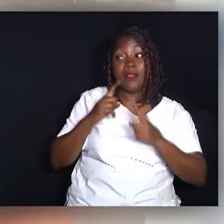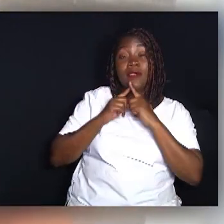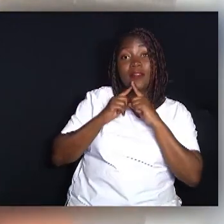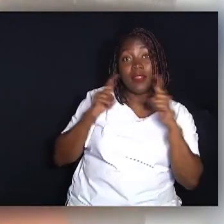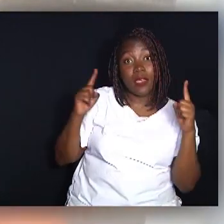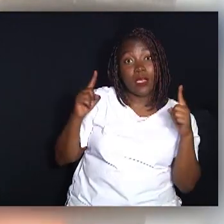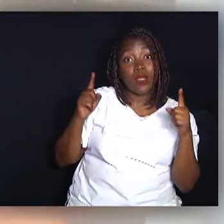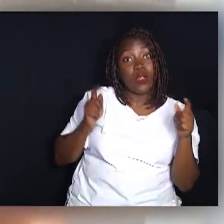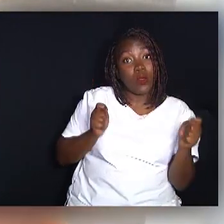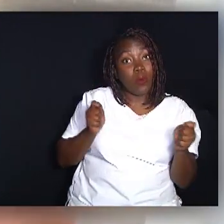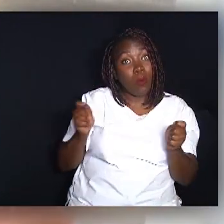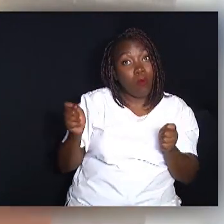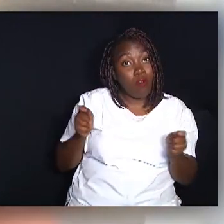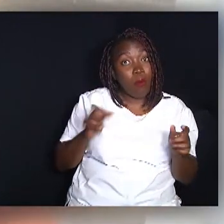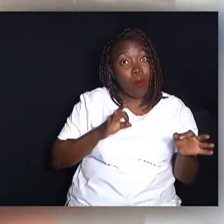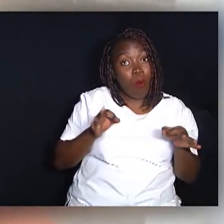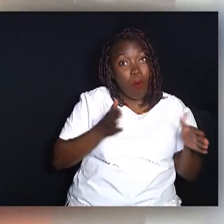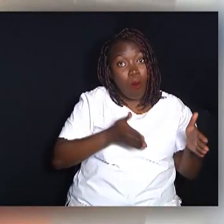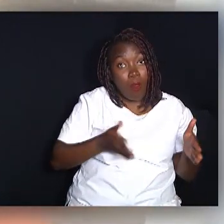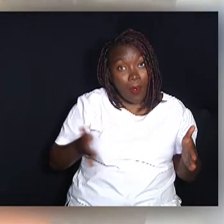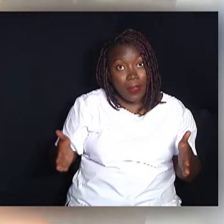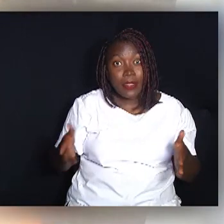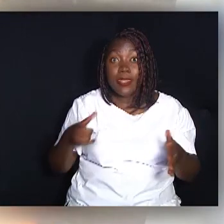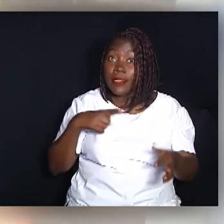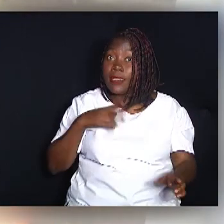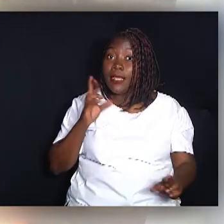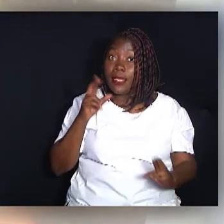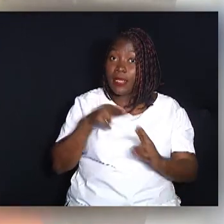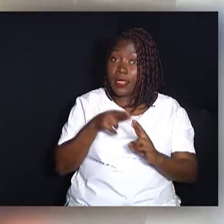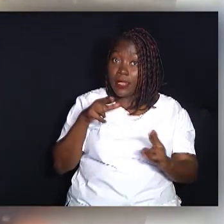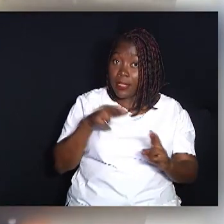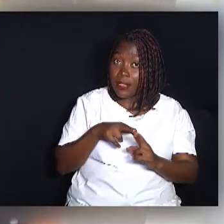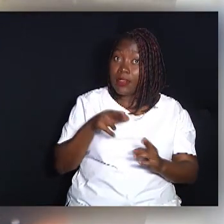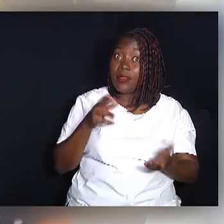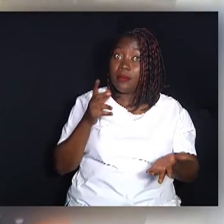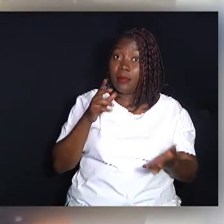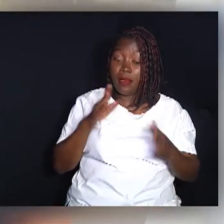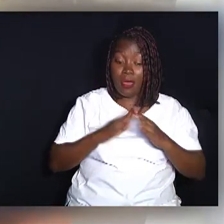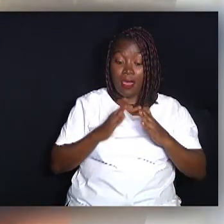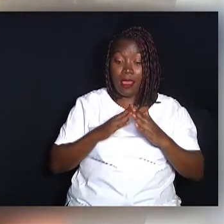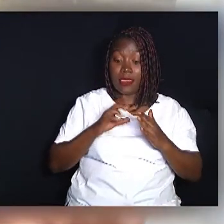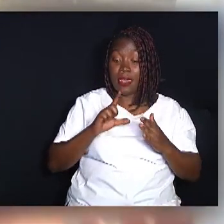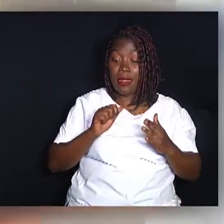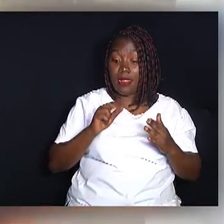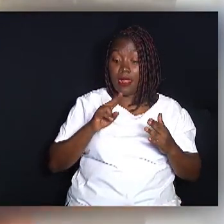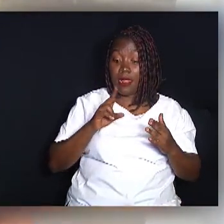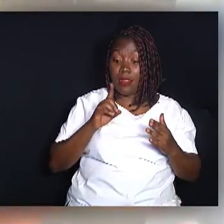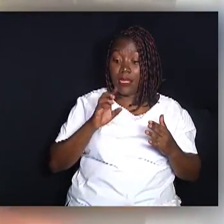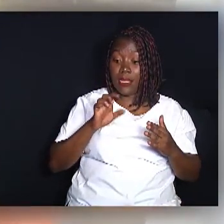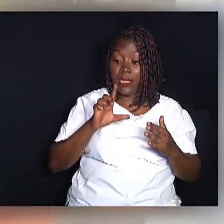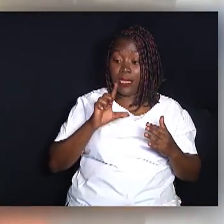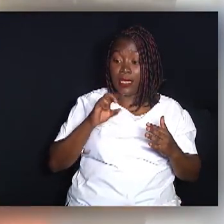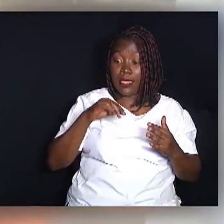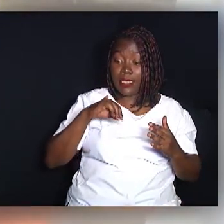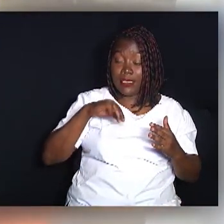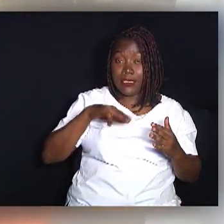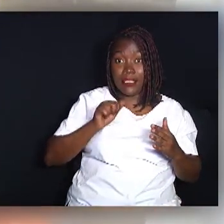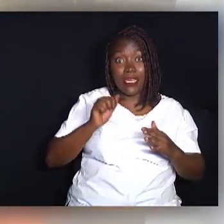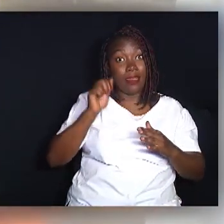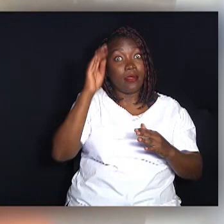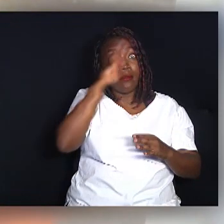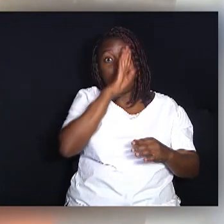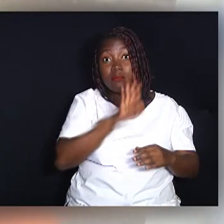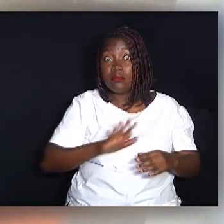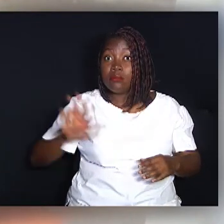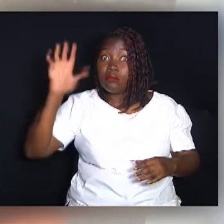tem um reconhecimento. A Casa Laudelina é um movimento organizado que é reconhecido nacionalmente, que ocupou